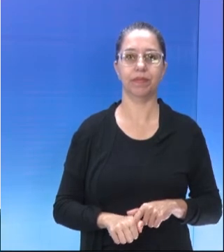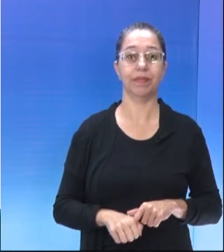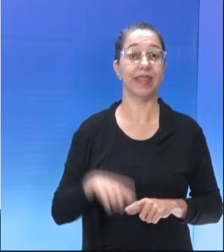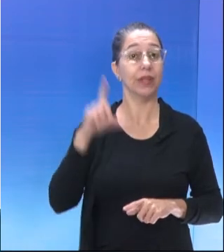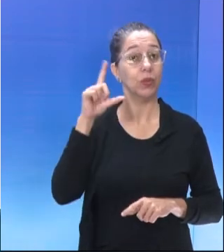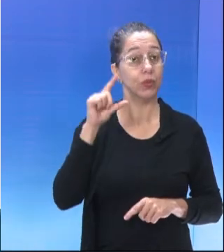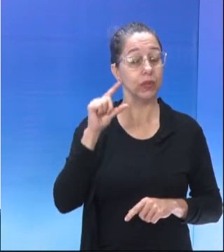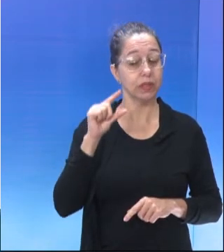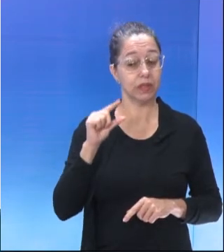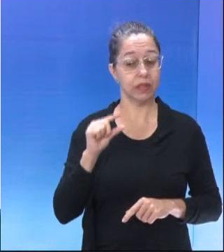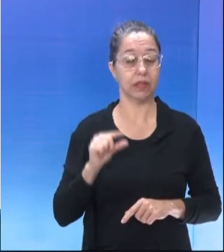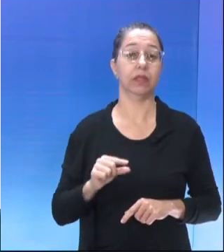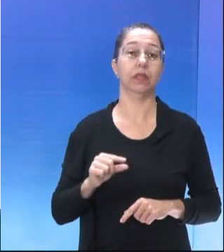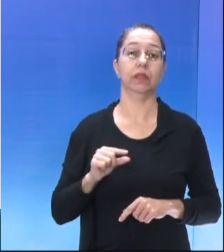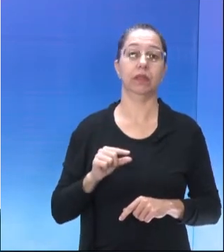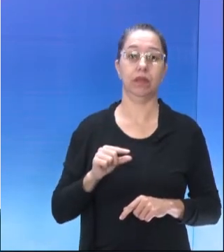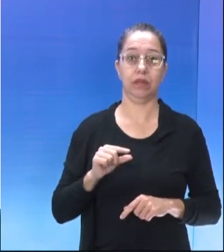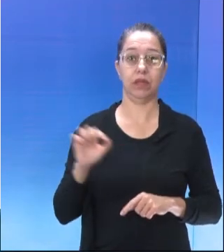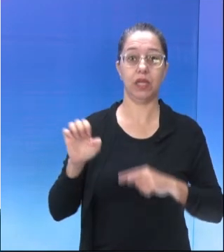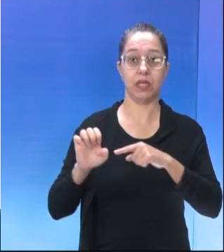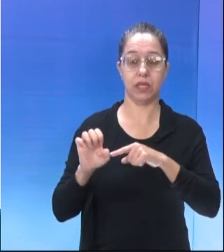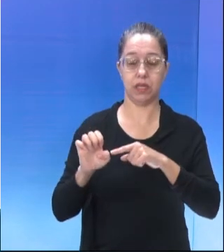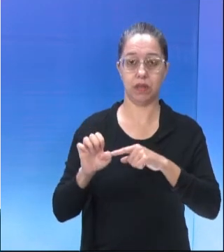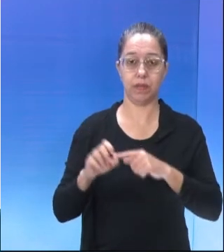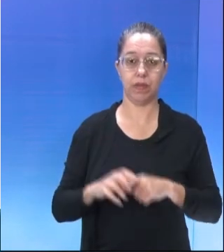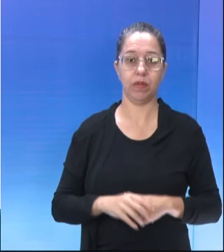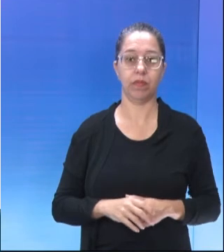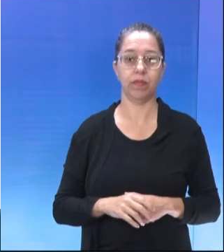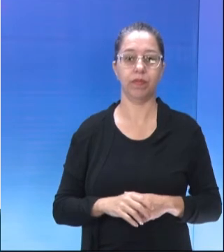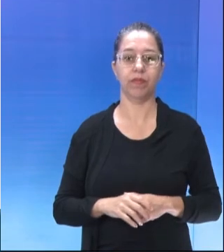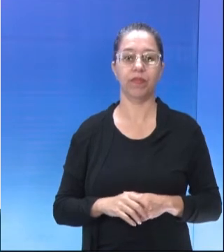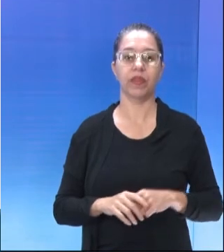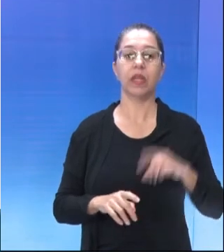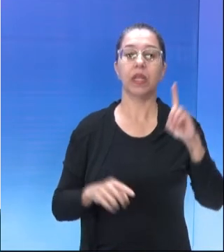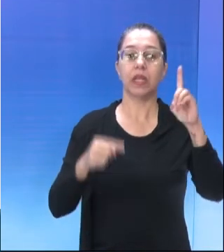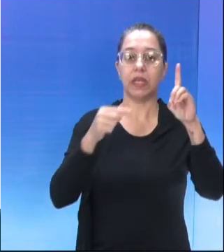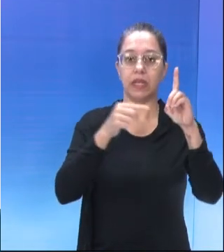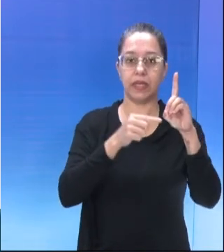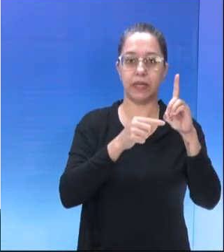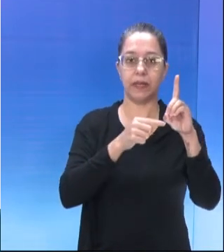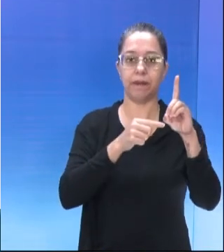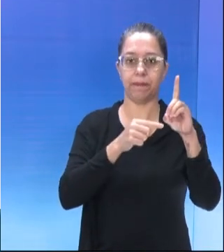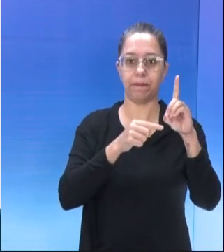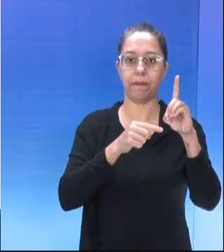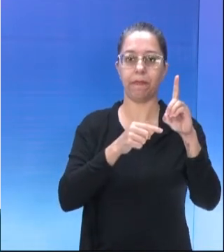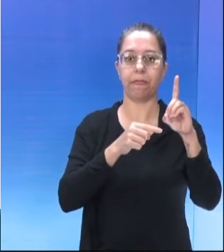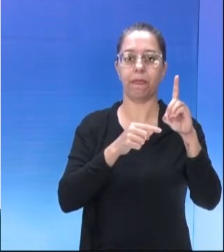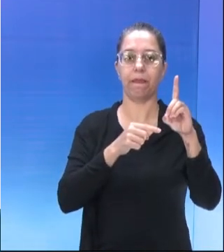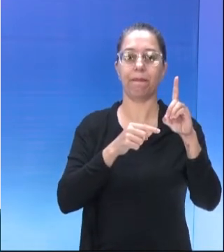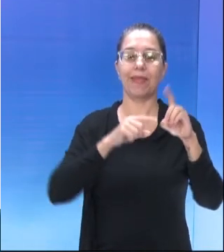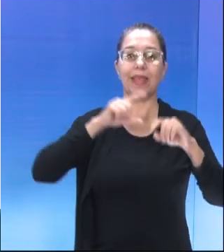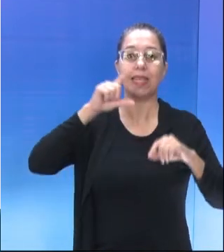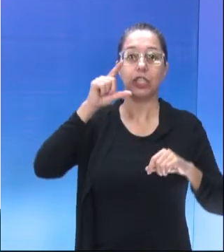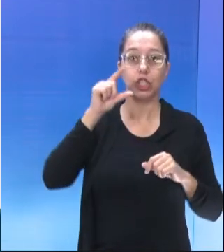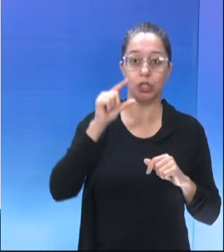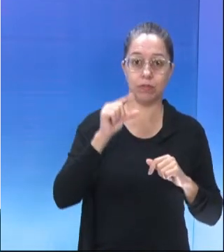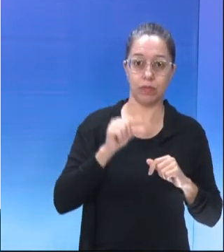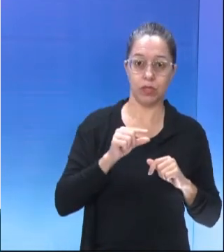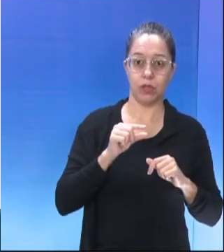Isso. Aliás, redução de enzima. E aqui fala o seguinte, o ambiente básico reduz a quantidade de